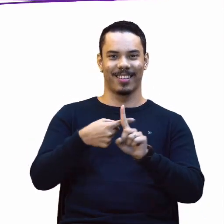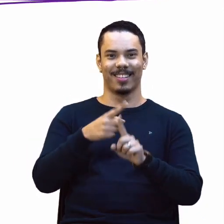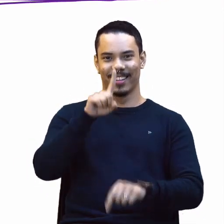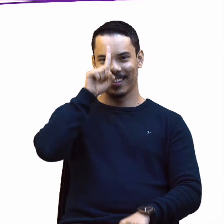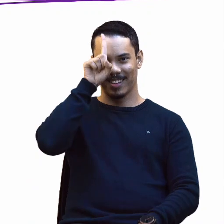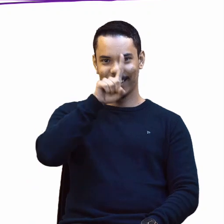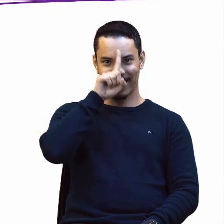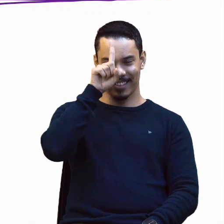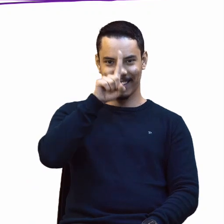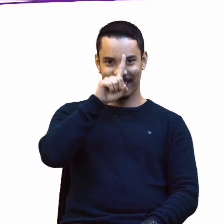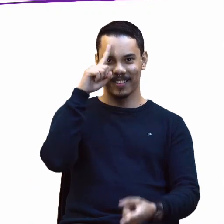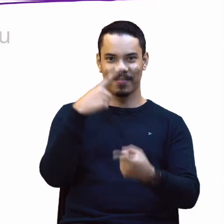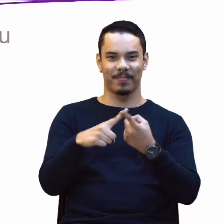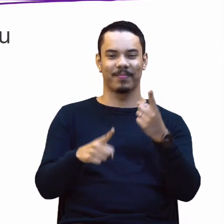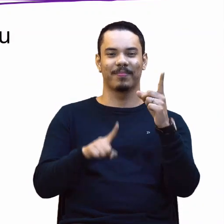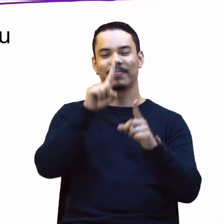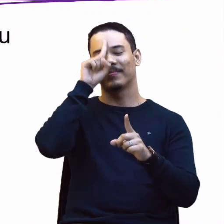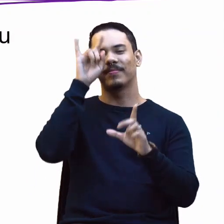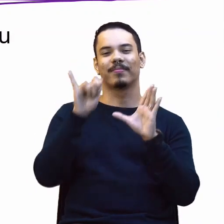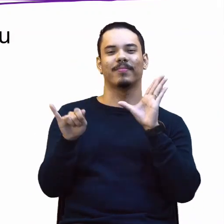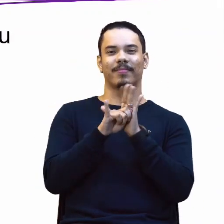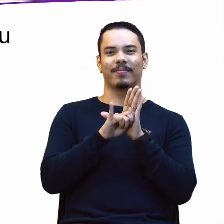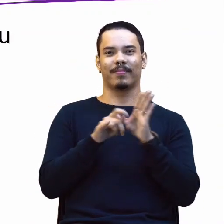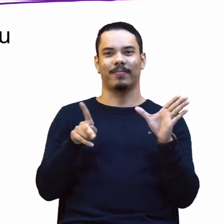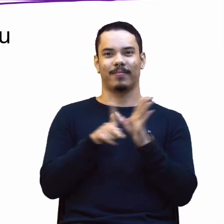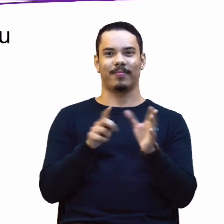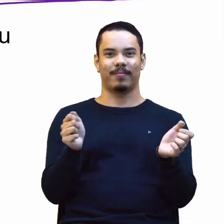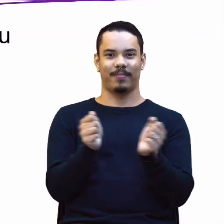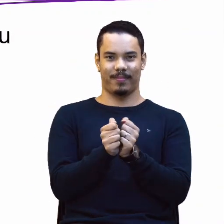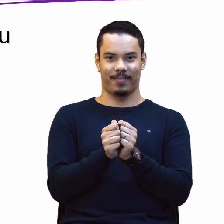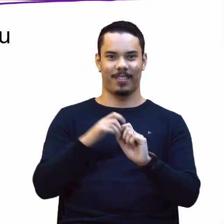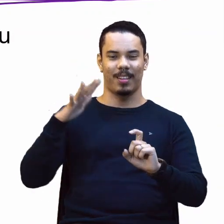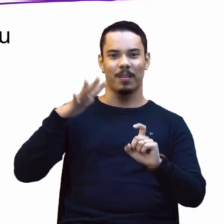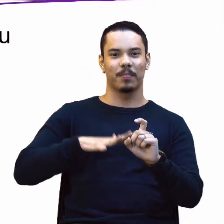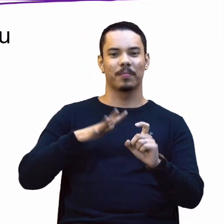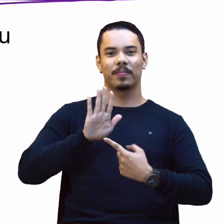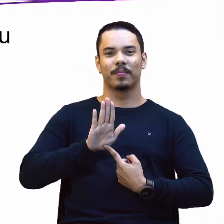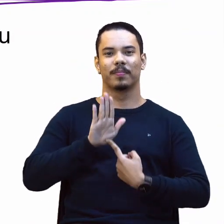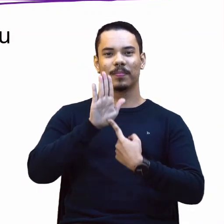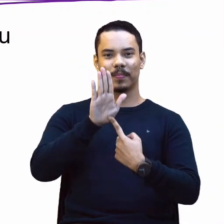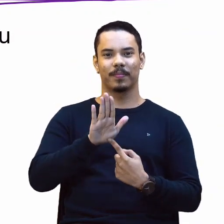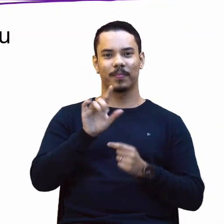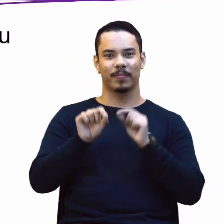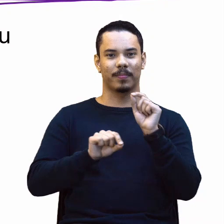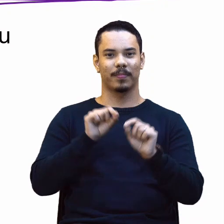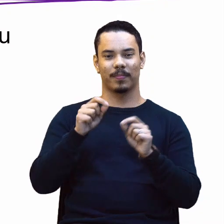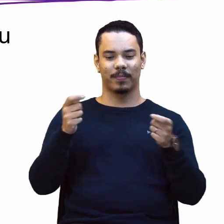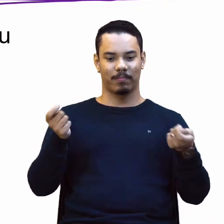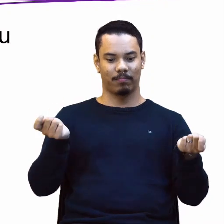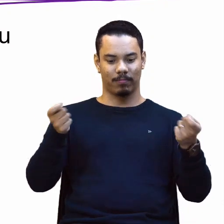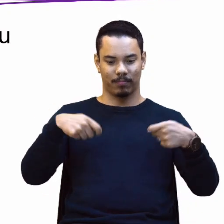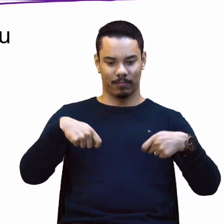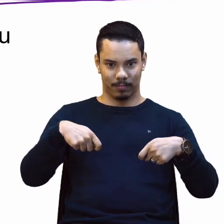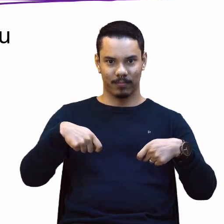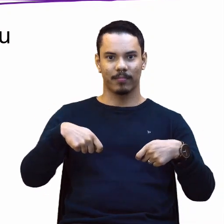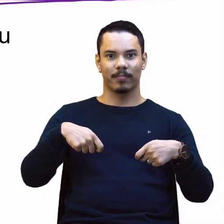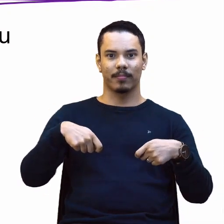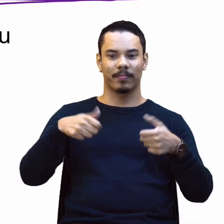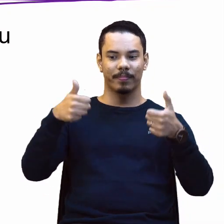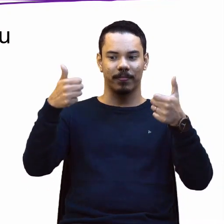uma identidade, tá? Os mitos apresentam-se como possível, né,